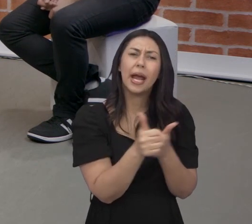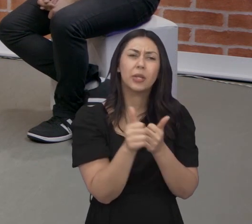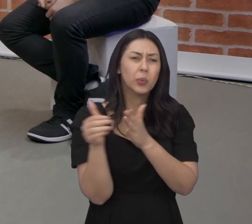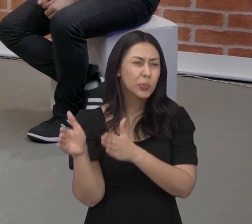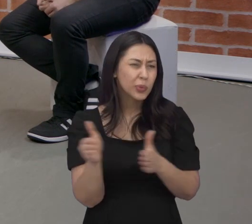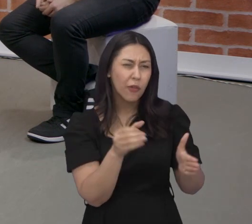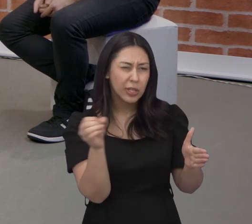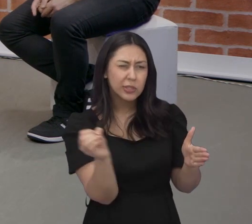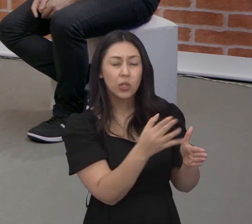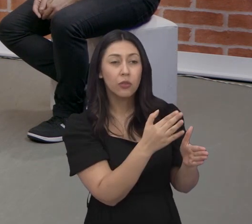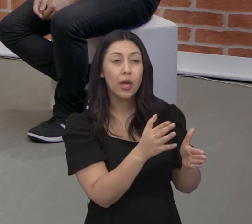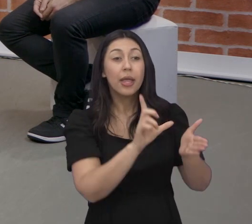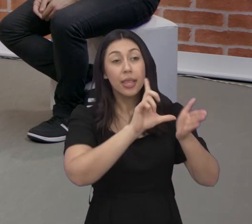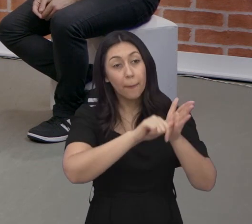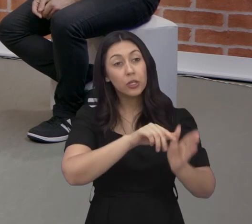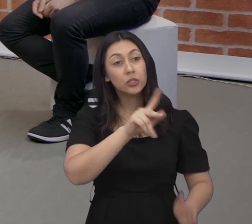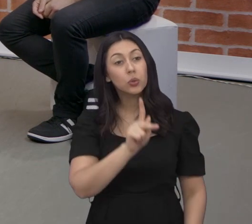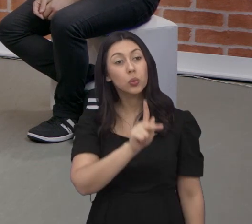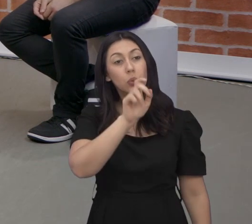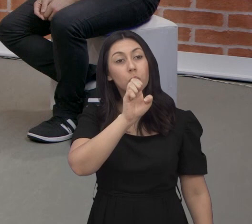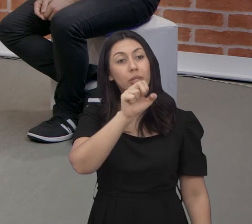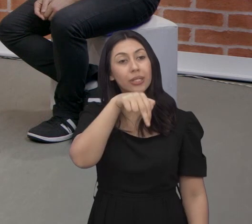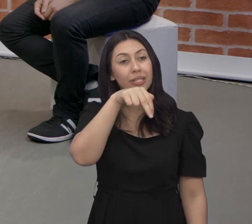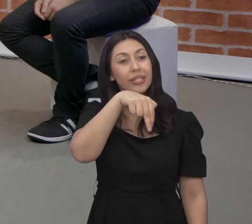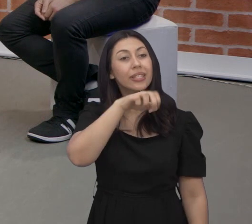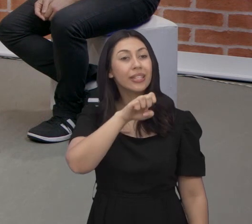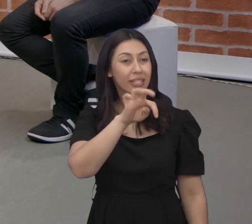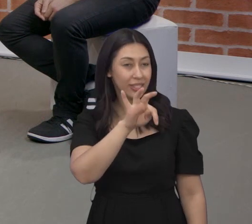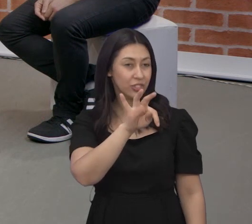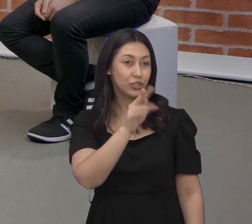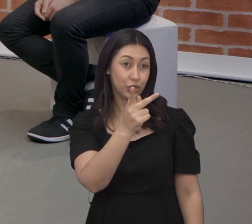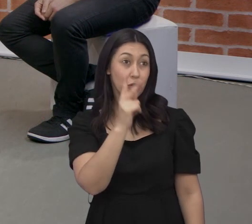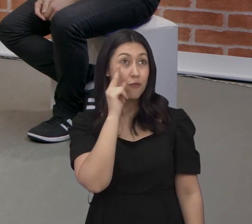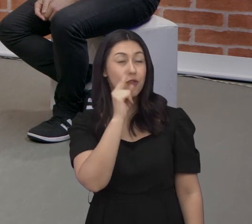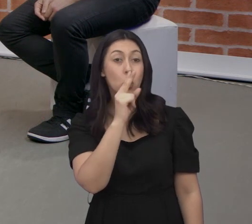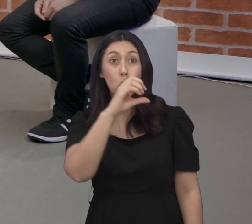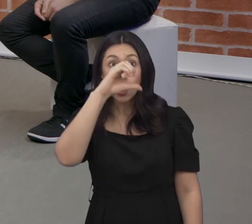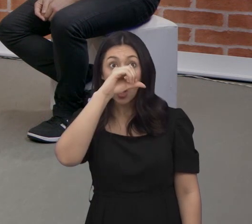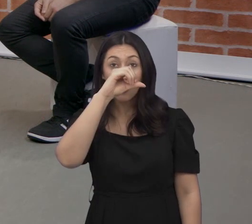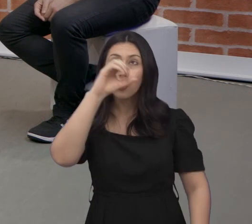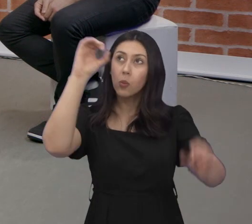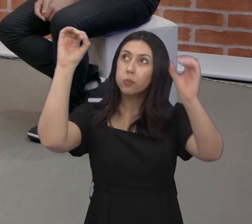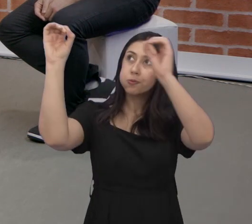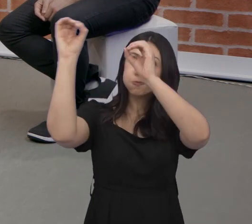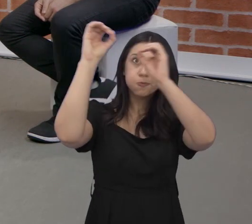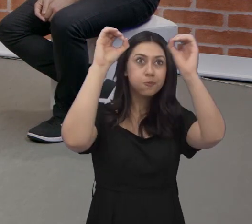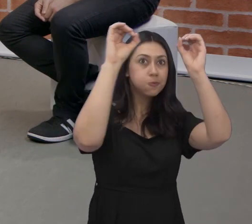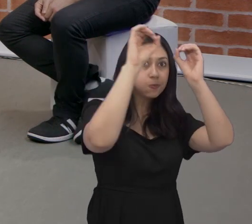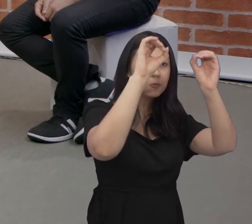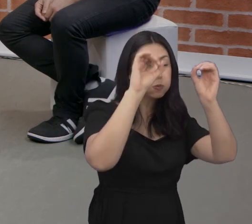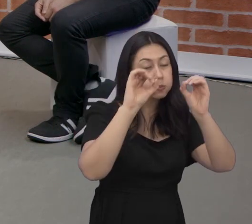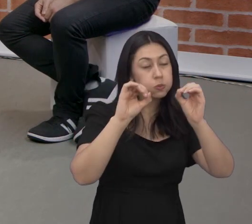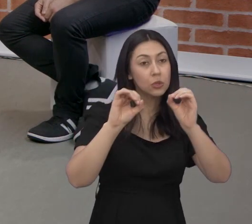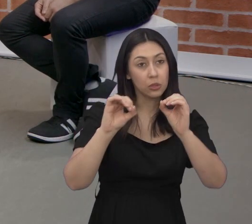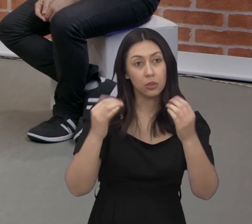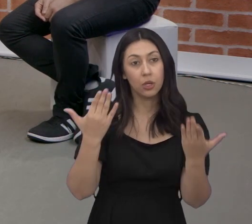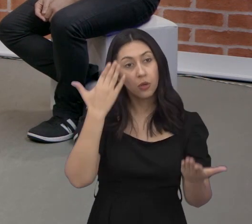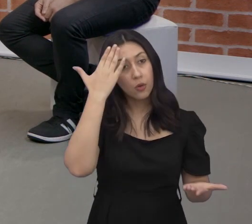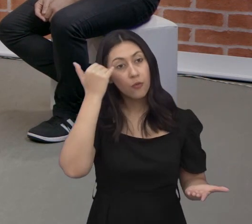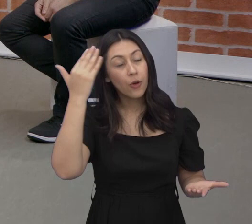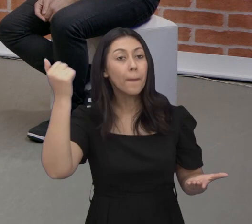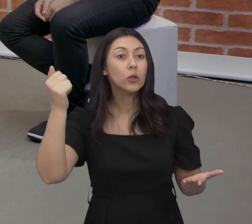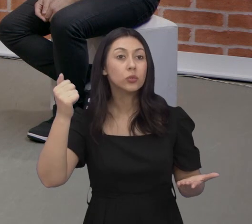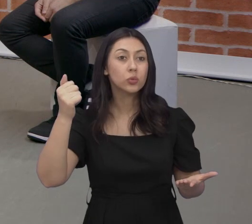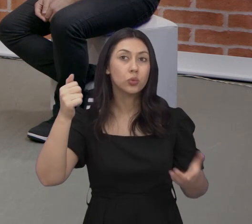verdade, foi sobre Kennedy Arnold. Foi uns dias depois que ele avistou 9 objetos sobrevoando. Daí ficou popularmente conhecido como